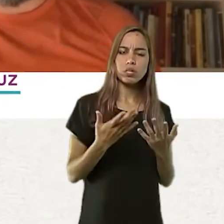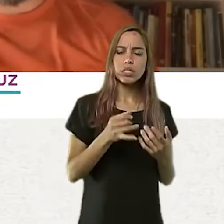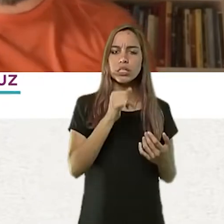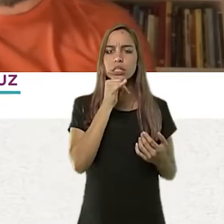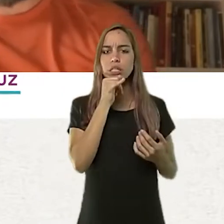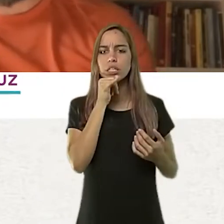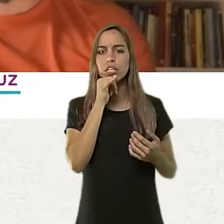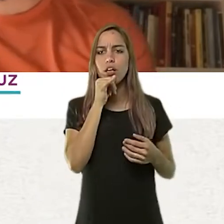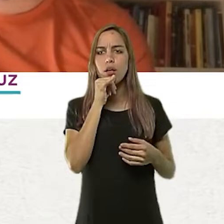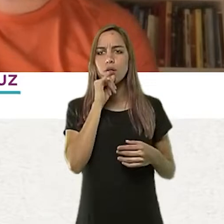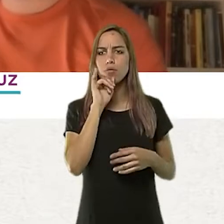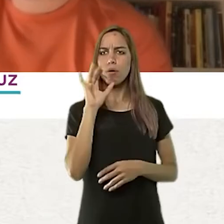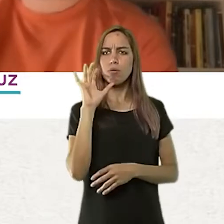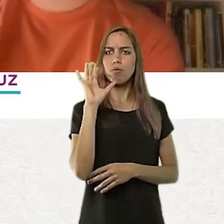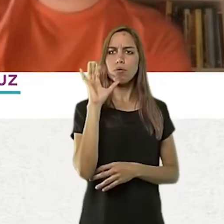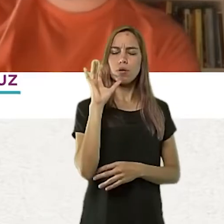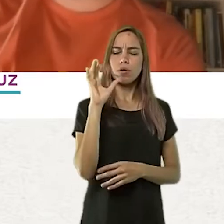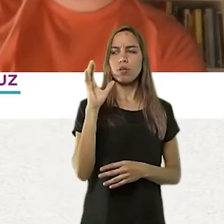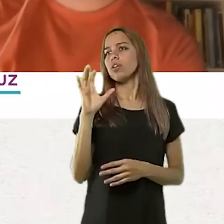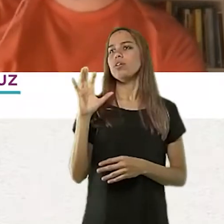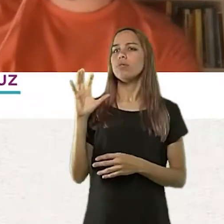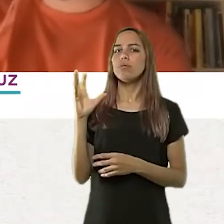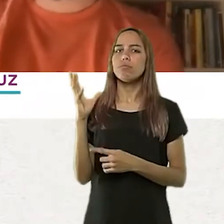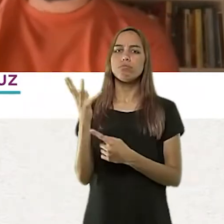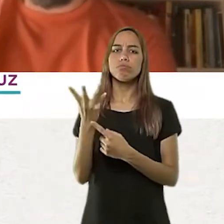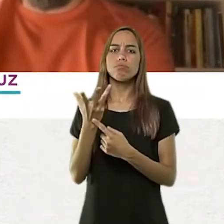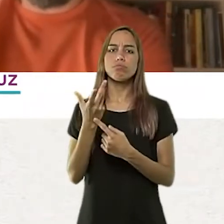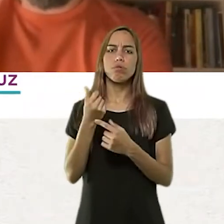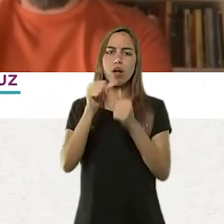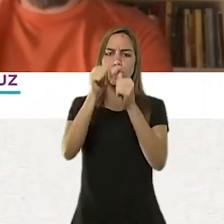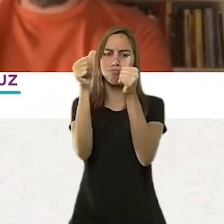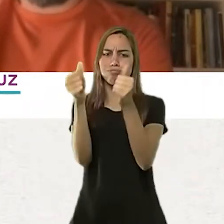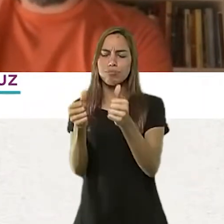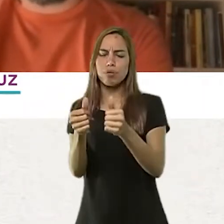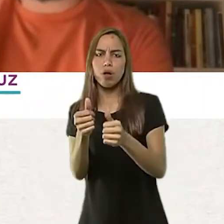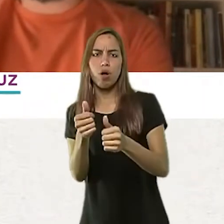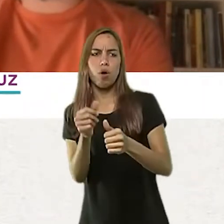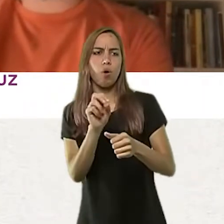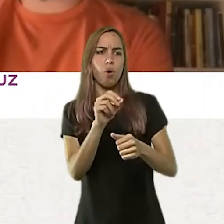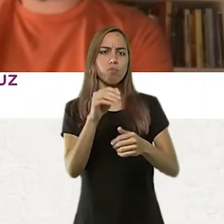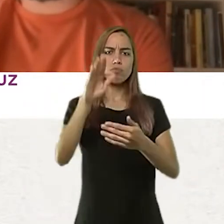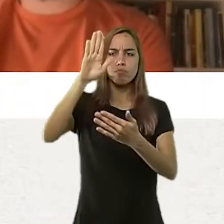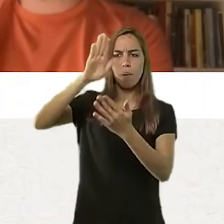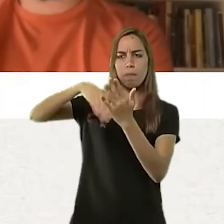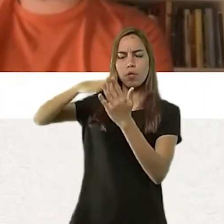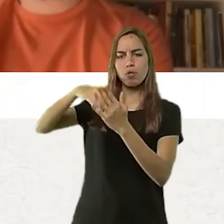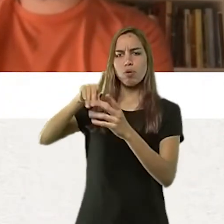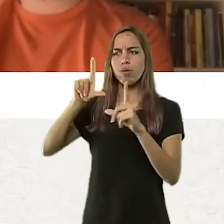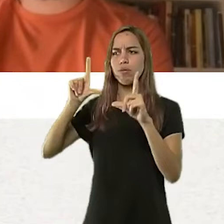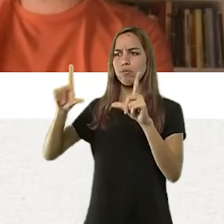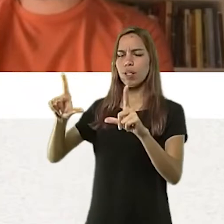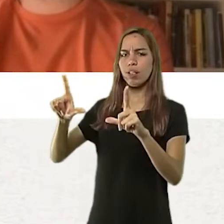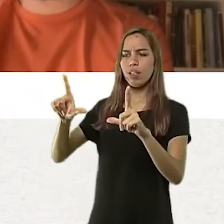uma pintura, aquilo passa a ter vida. Graças claro, quando tem outra dimensão, ganha outra camada.